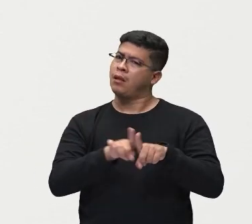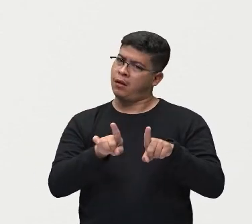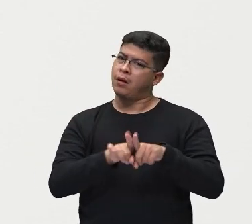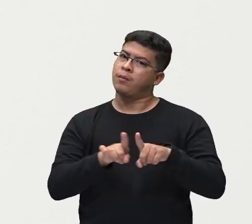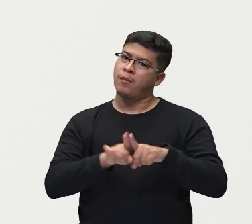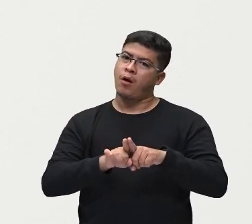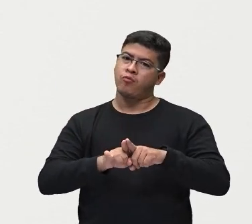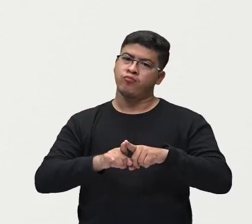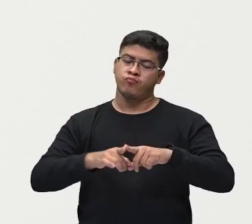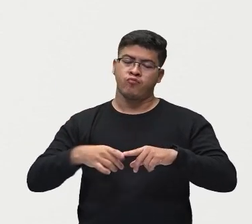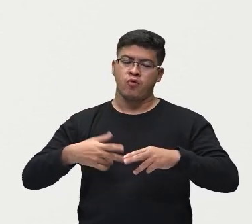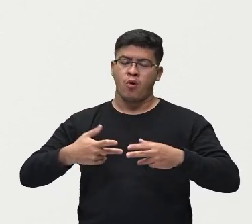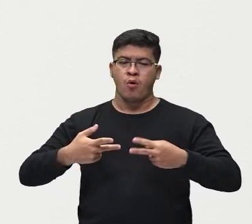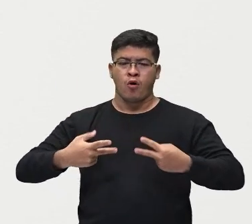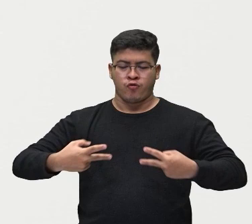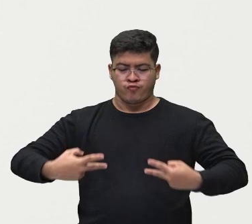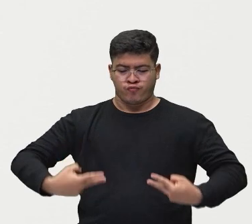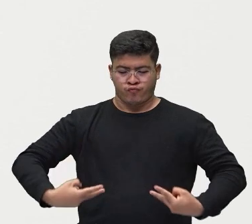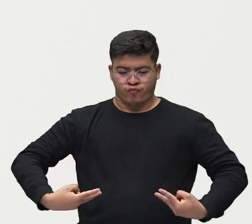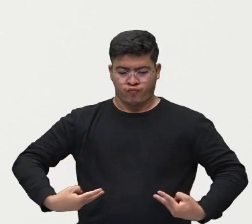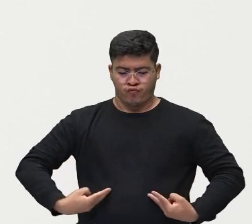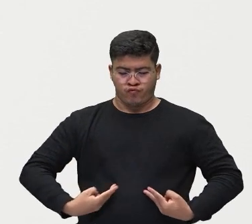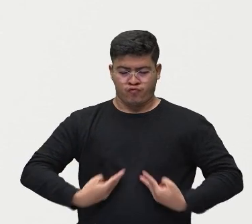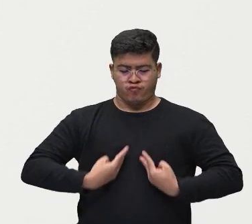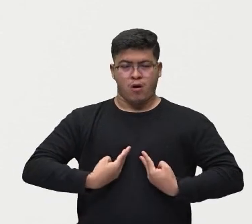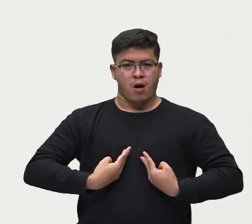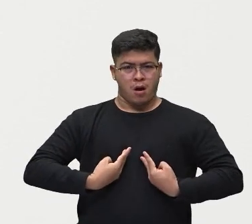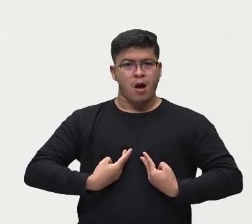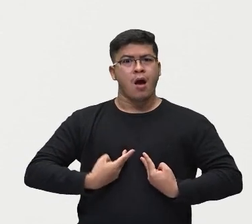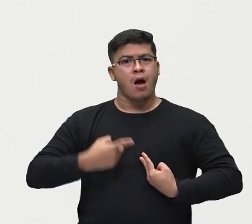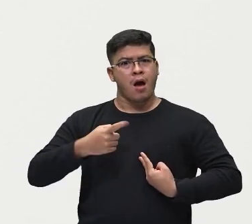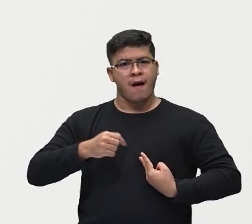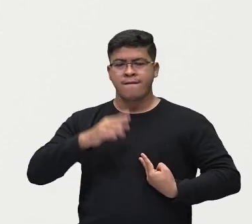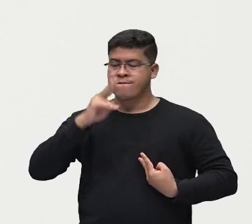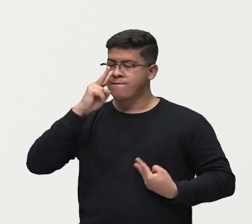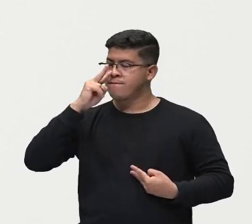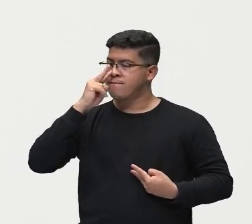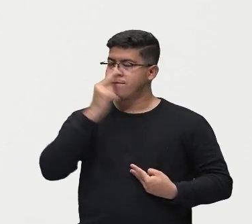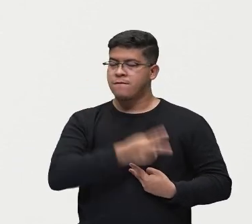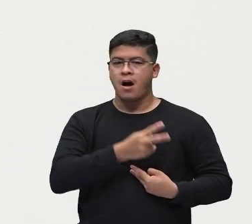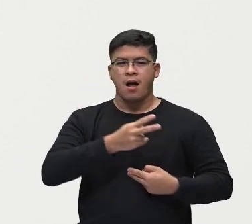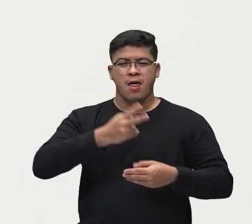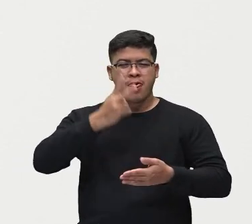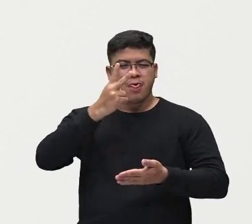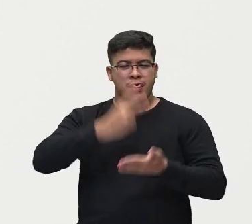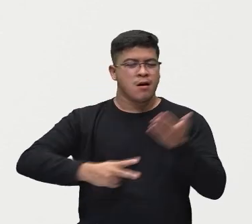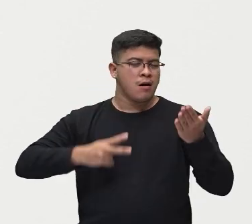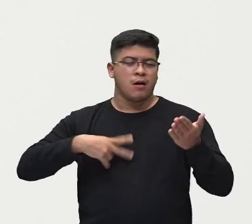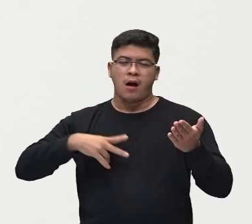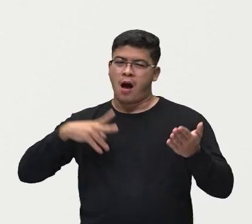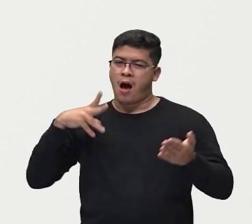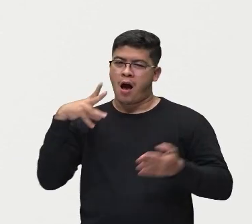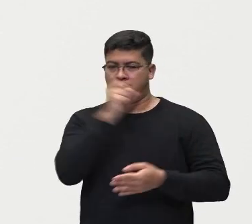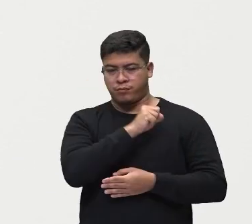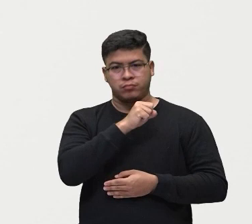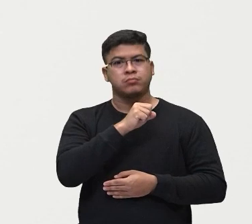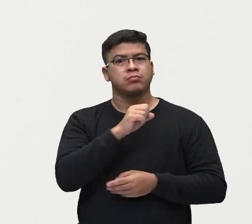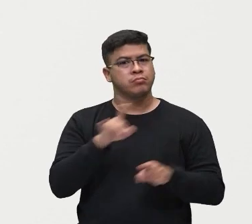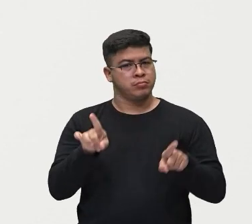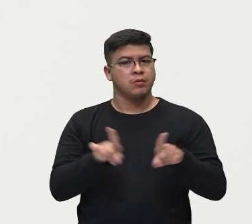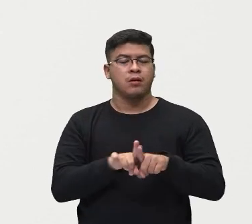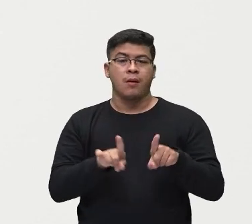lâmina especial, muito afiada e bastante resistente.